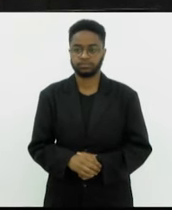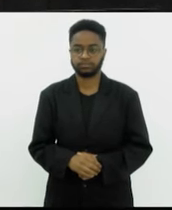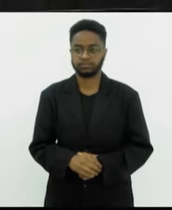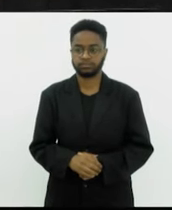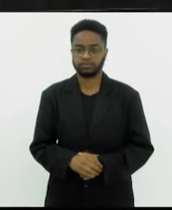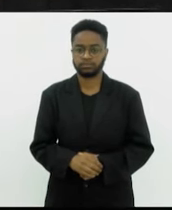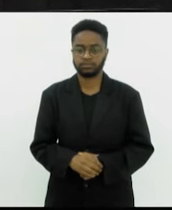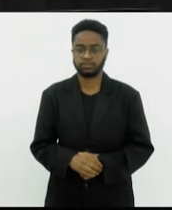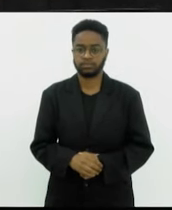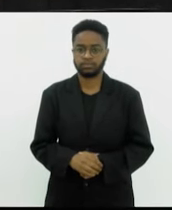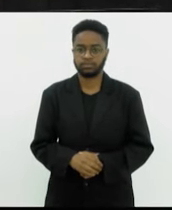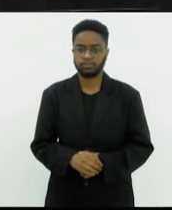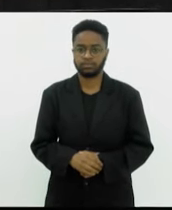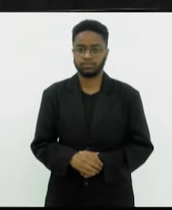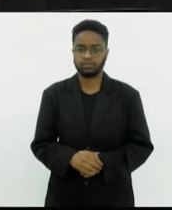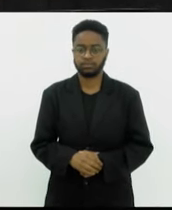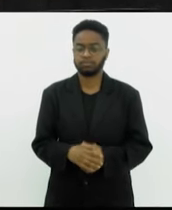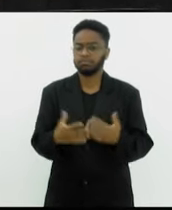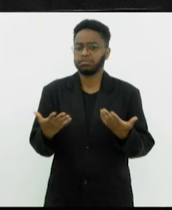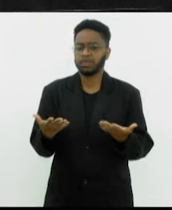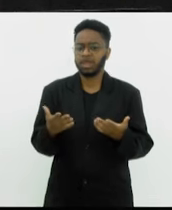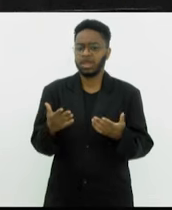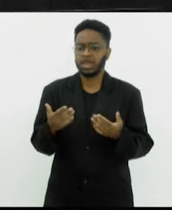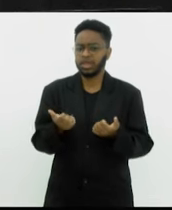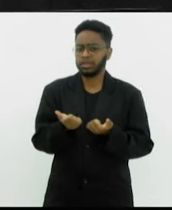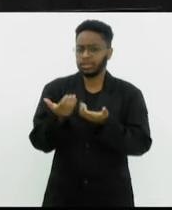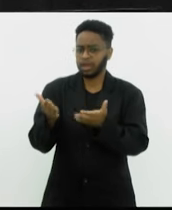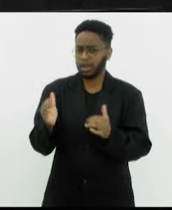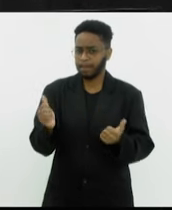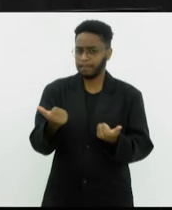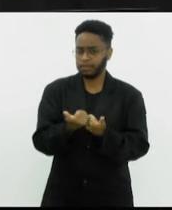Ué, fortalecer a segurança